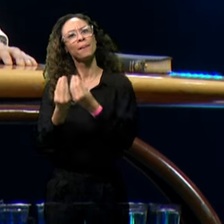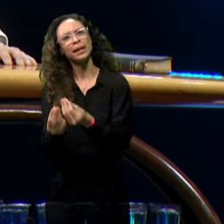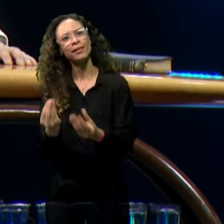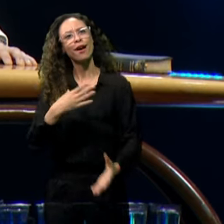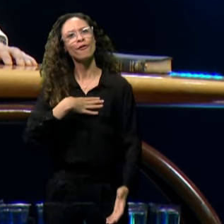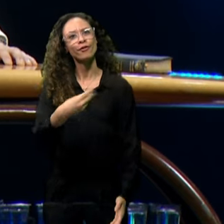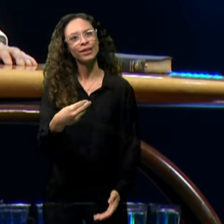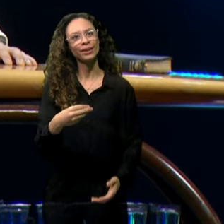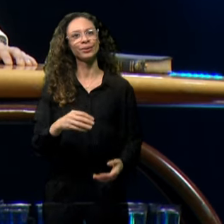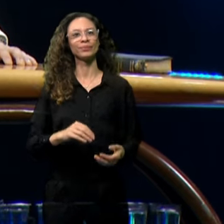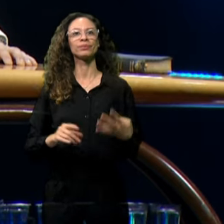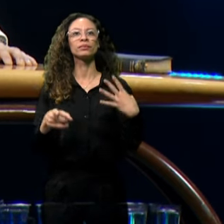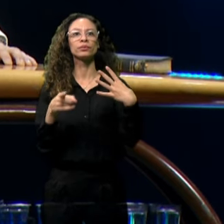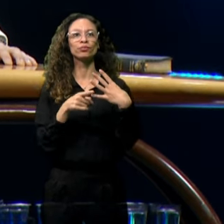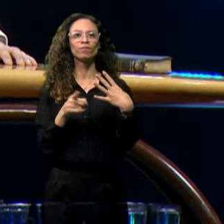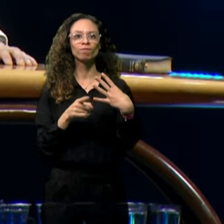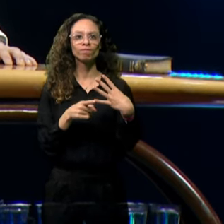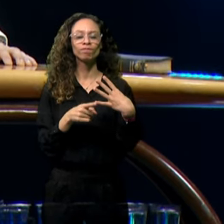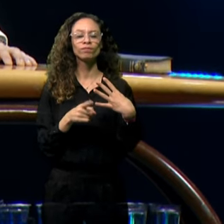em quarto lugar